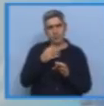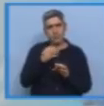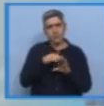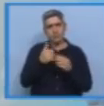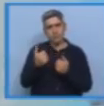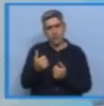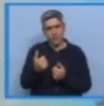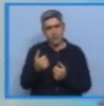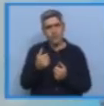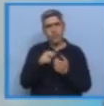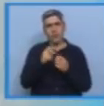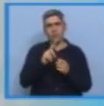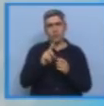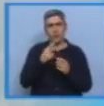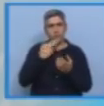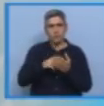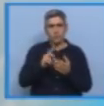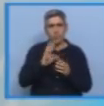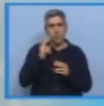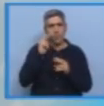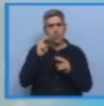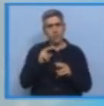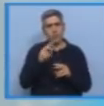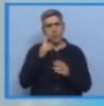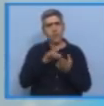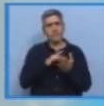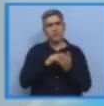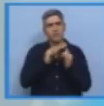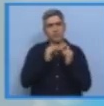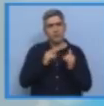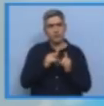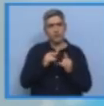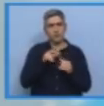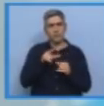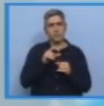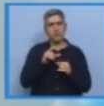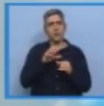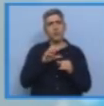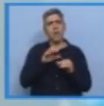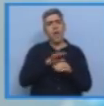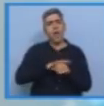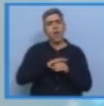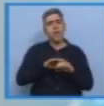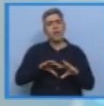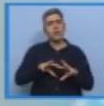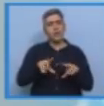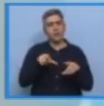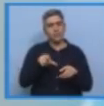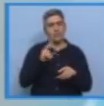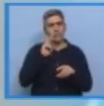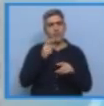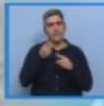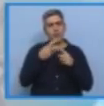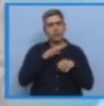a fazer bem. O problema é que não está. Quando nós olhamos para uma revista internacional, que é a Current Oncology, na área da oncologia, conseguiram elencar